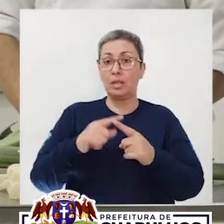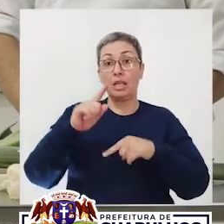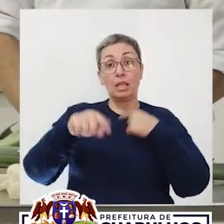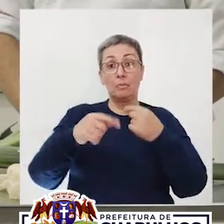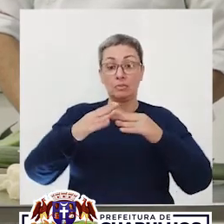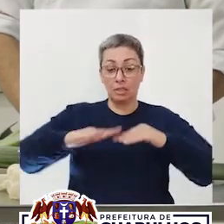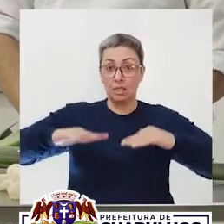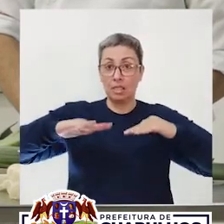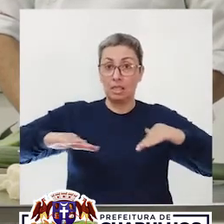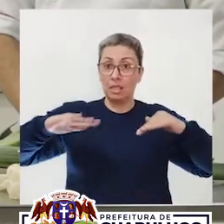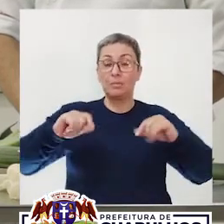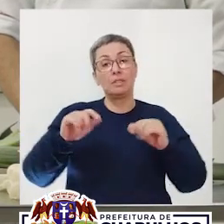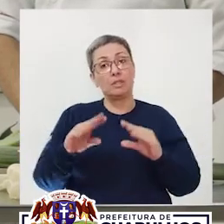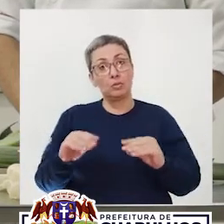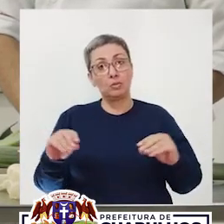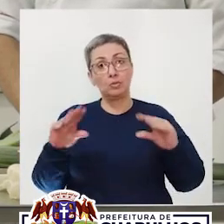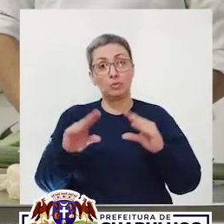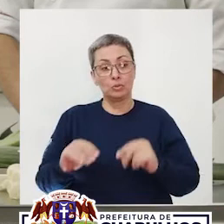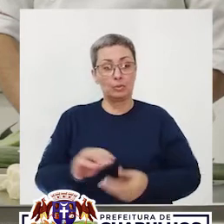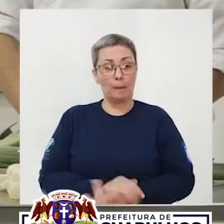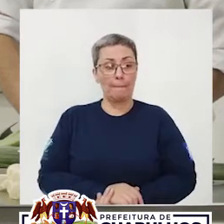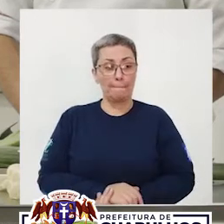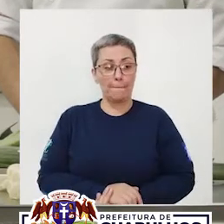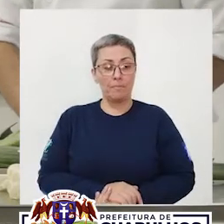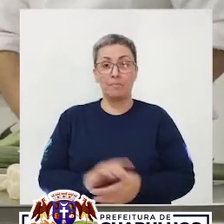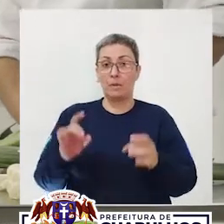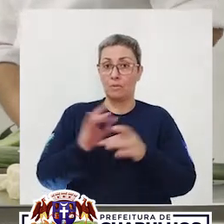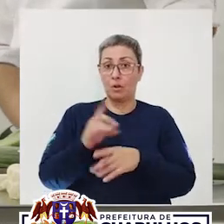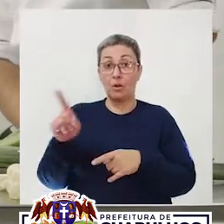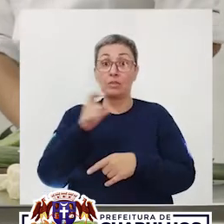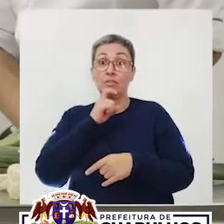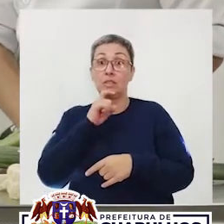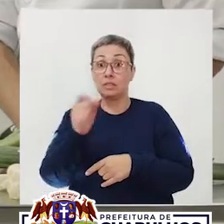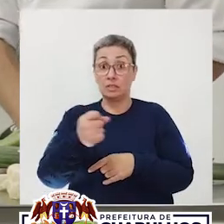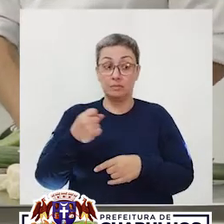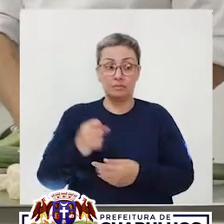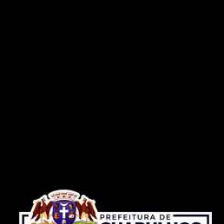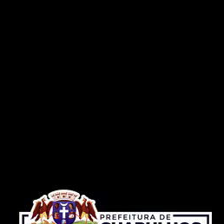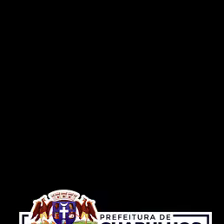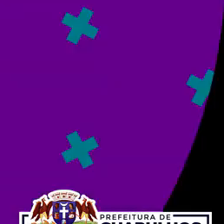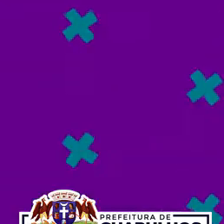Porque depois a gente vai abrir ela, tem que estar maciazinha. Pronto, agora vai para a geladeira.